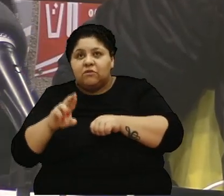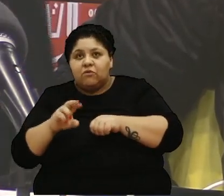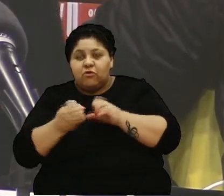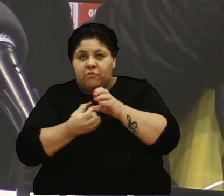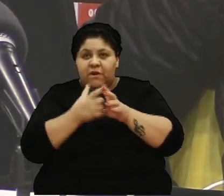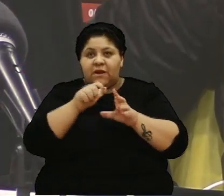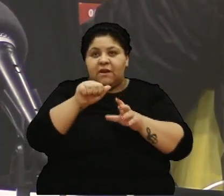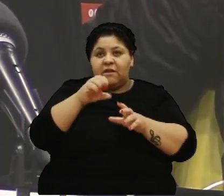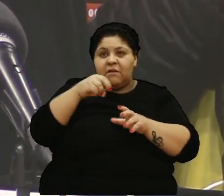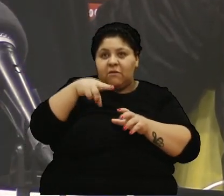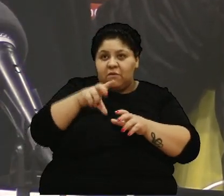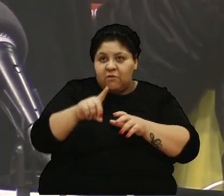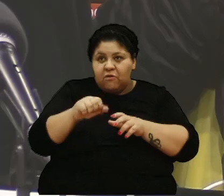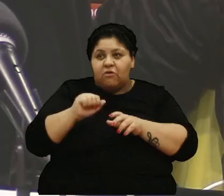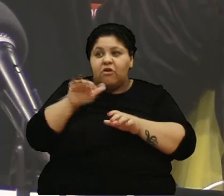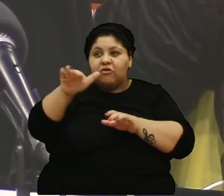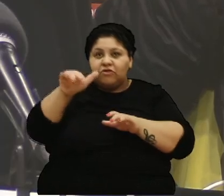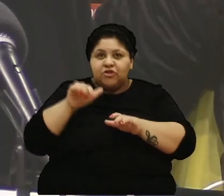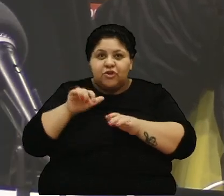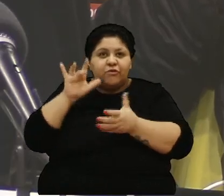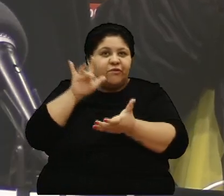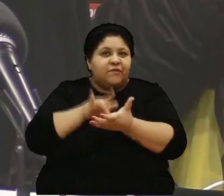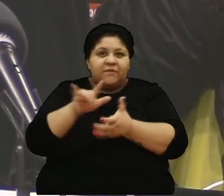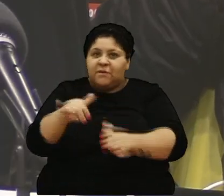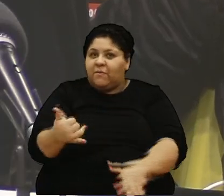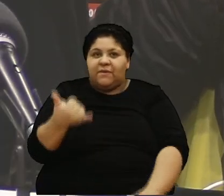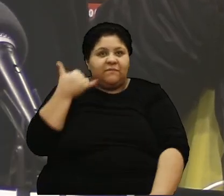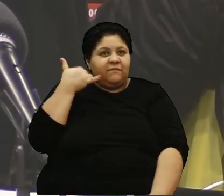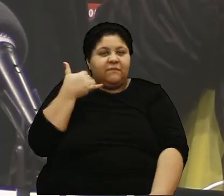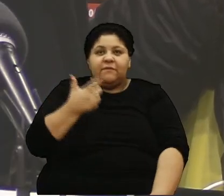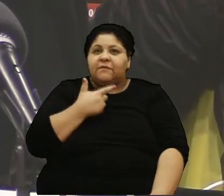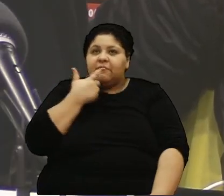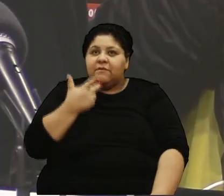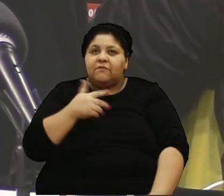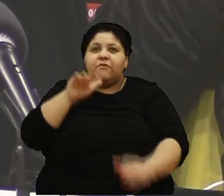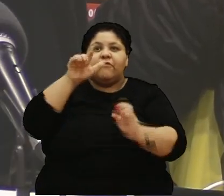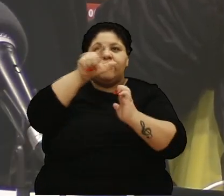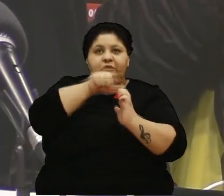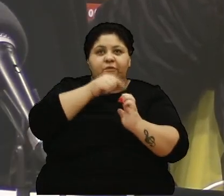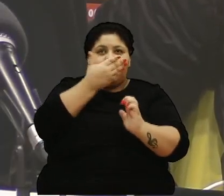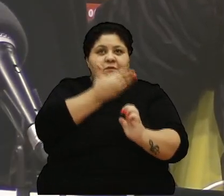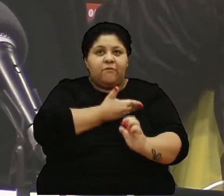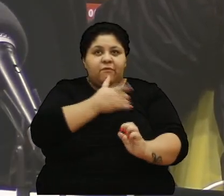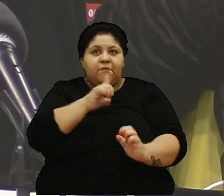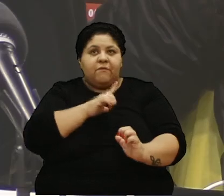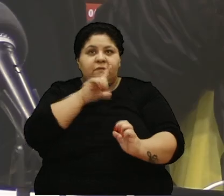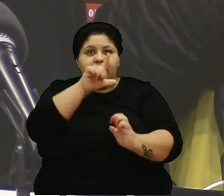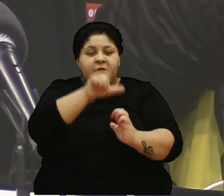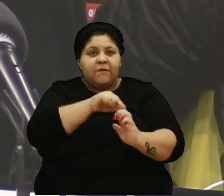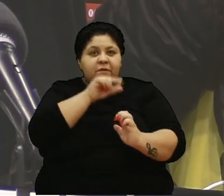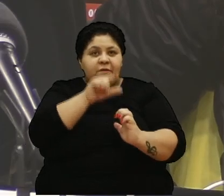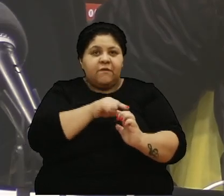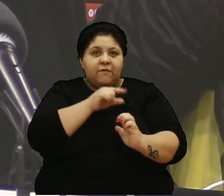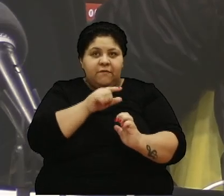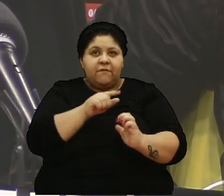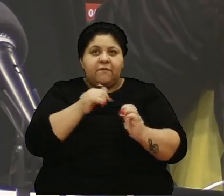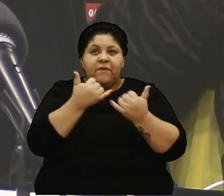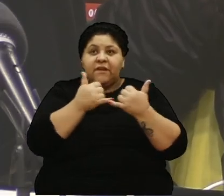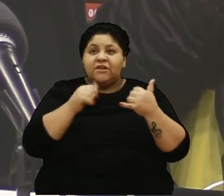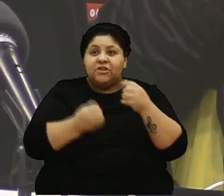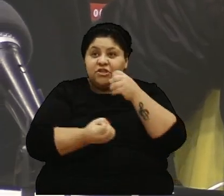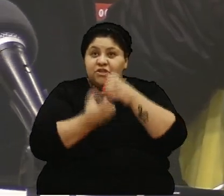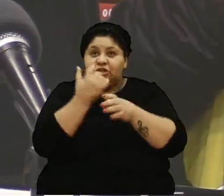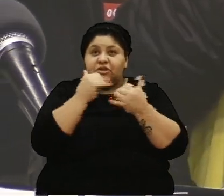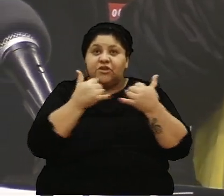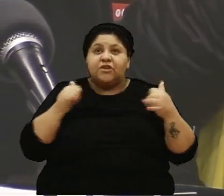em contato pelos meios oficiais. Não atenderam. Eu falei com um empresário, amigo meu, que tem uma empresa de geradores, a Gerapro Geradores.